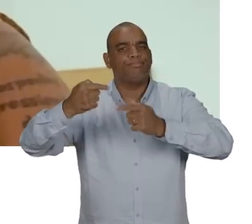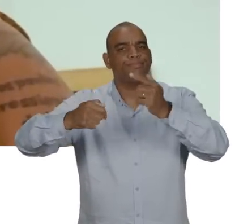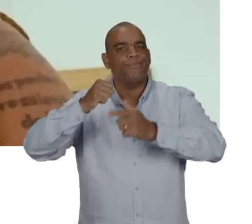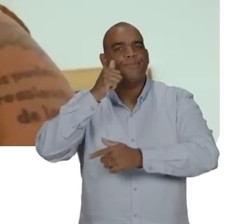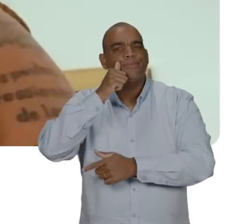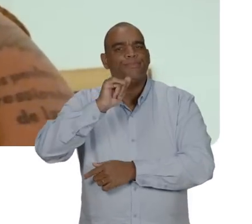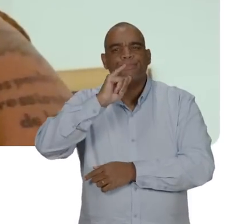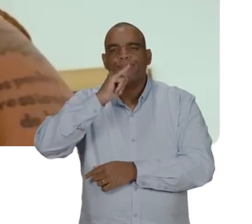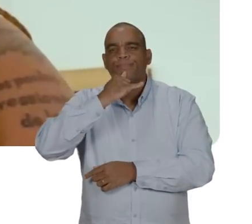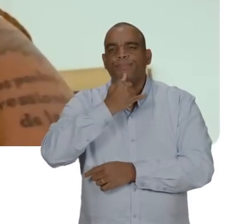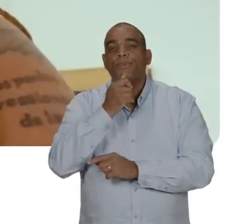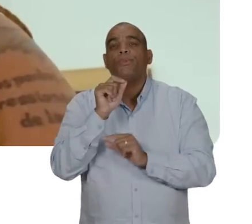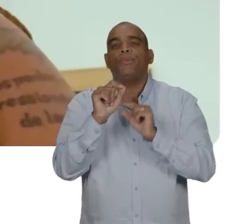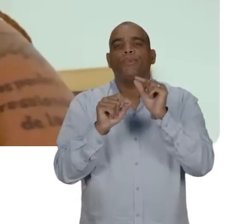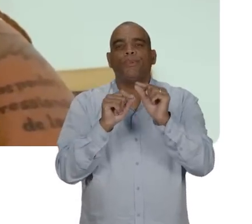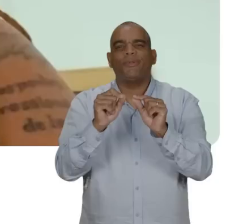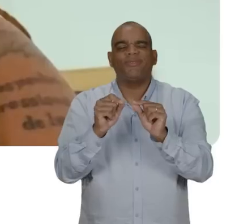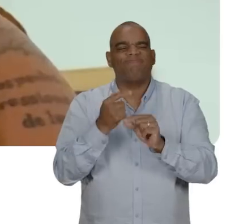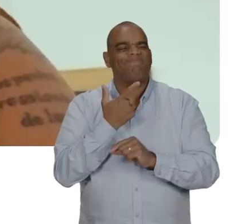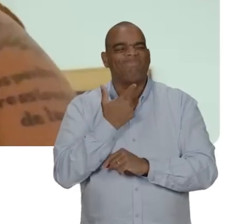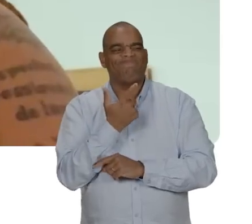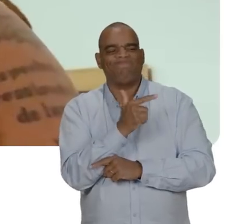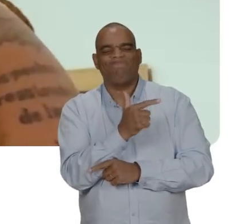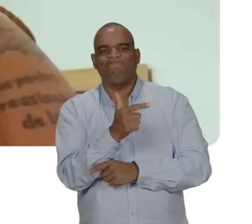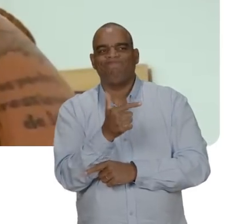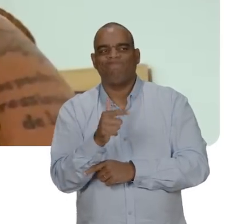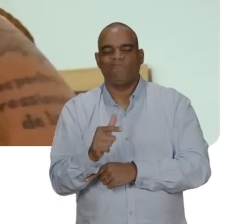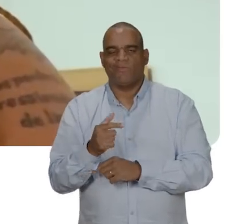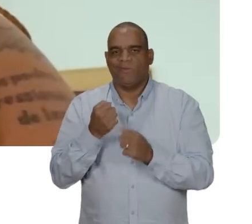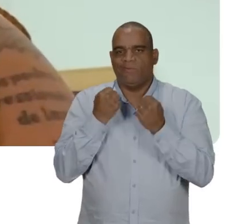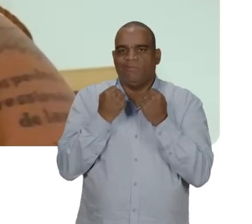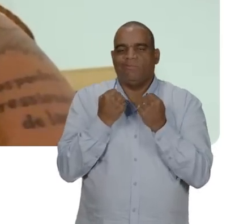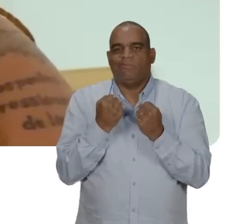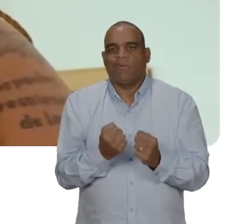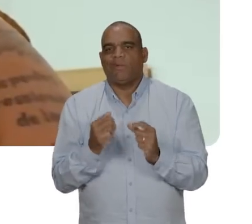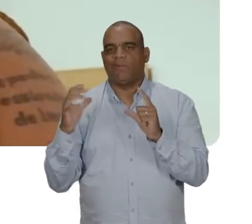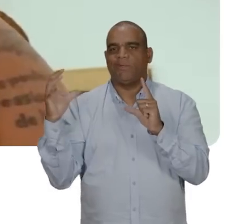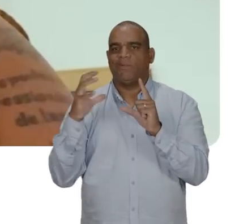com que essas mulheres, infelizmente, tenham cada